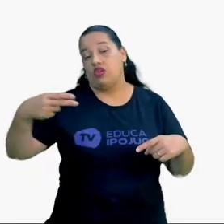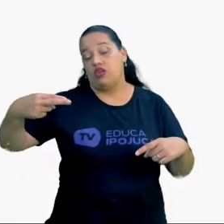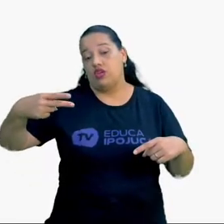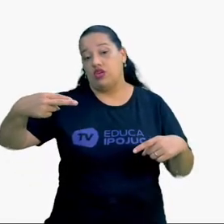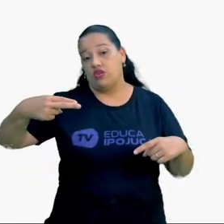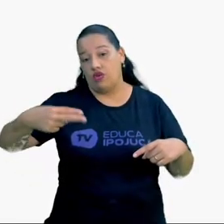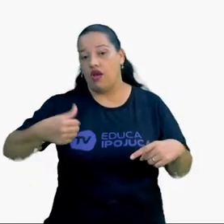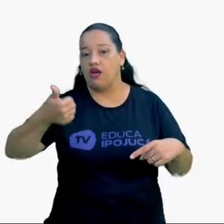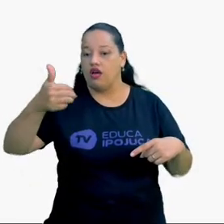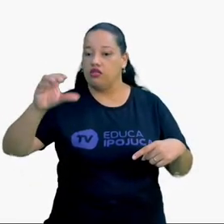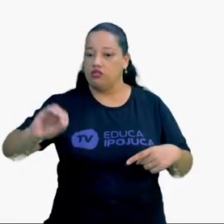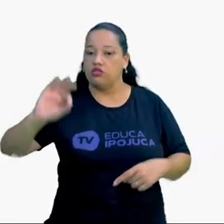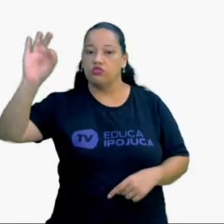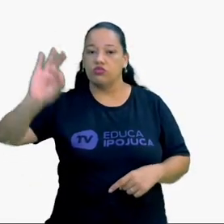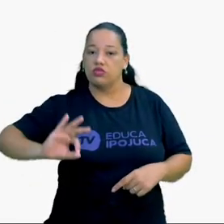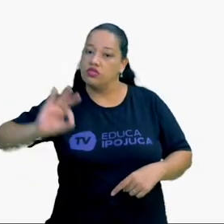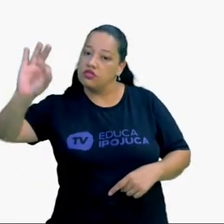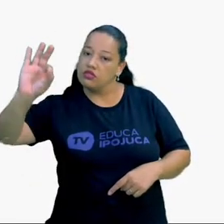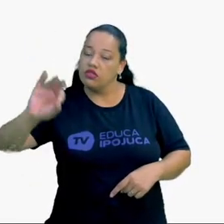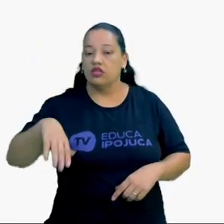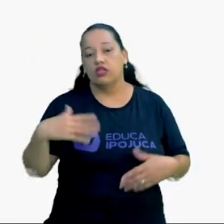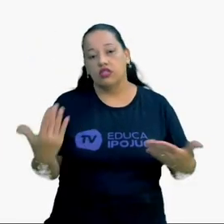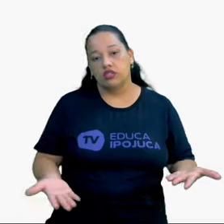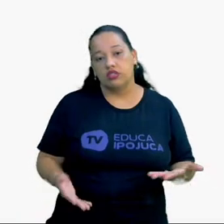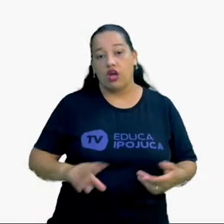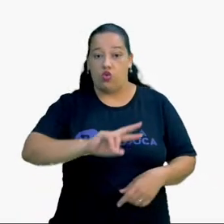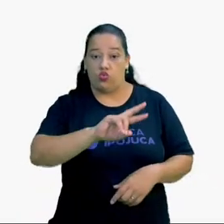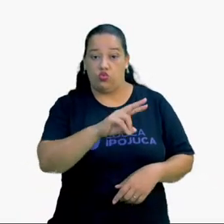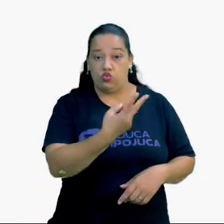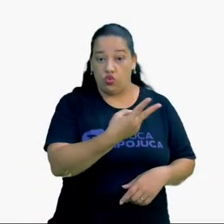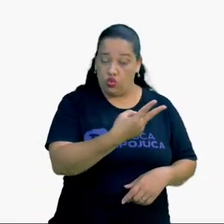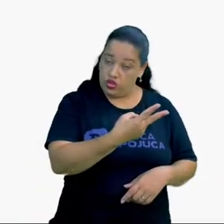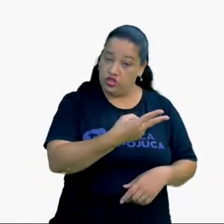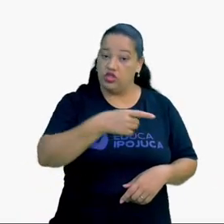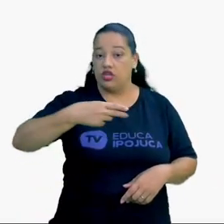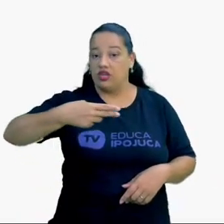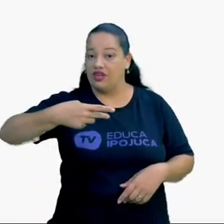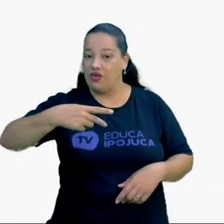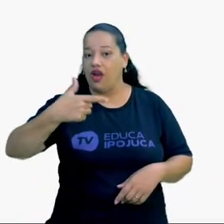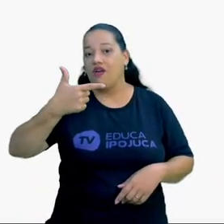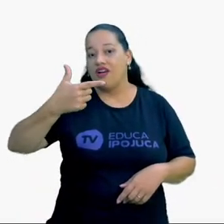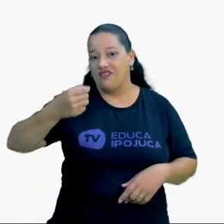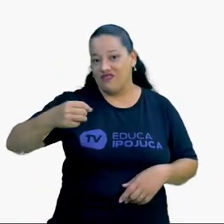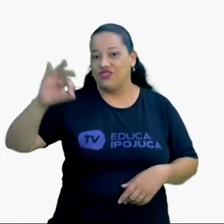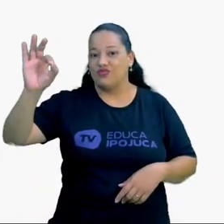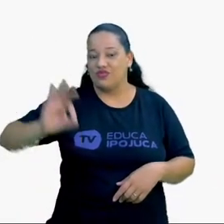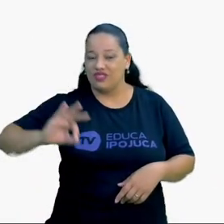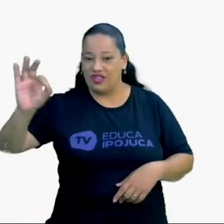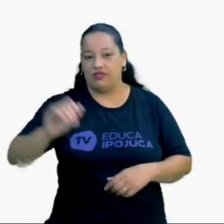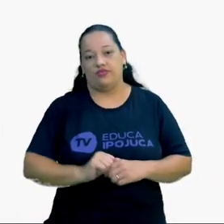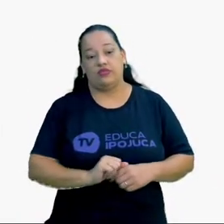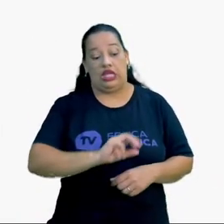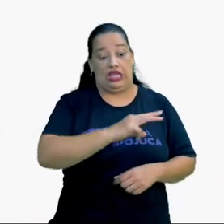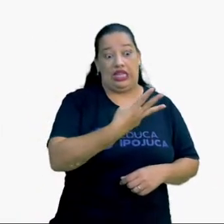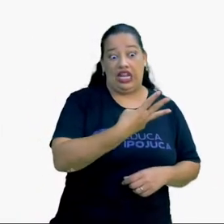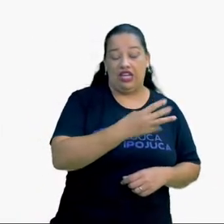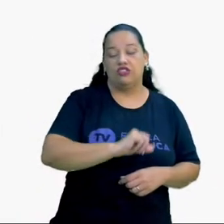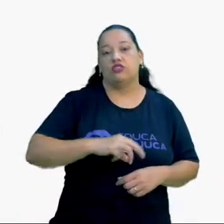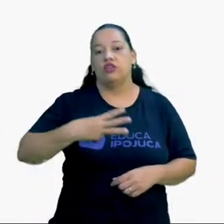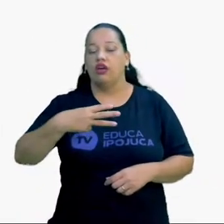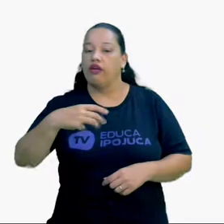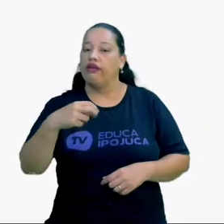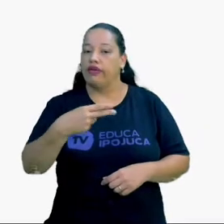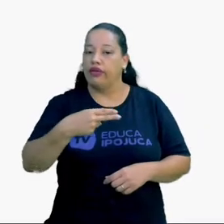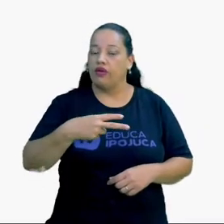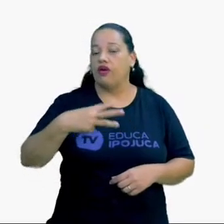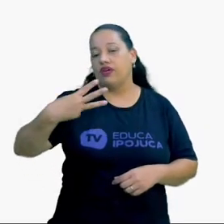10%. Então, 2 corresponde a 20%, 3, 30% e